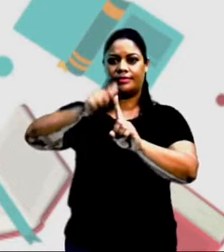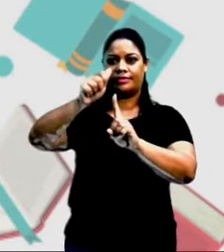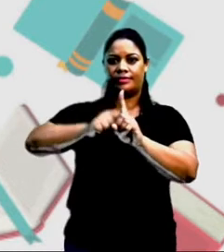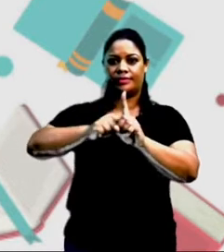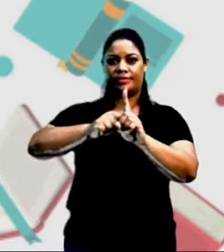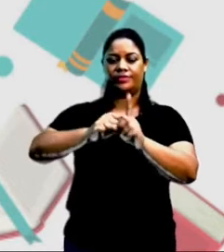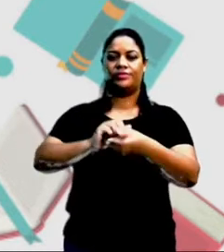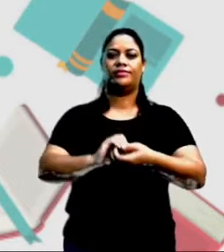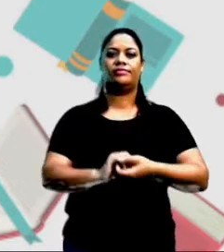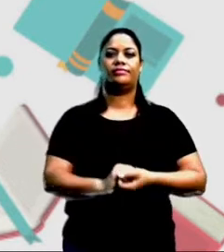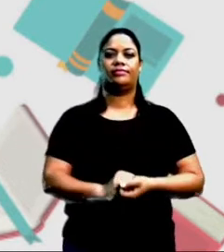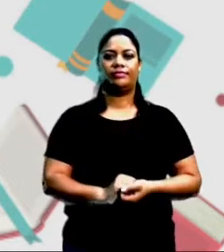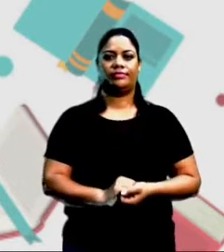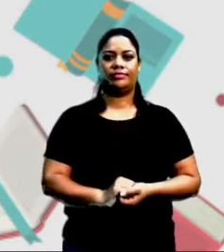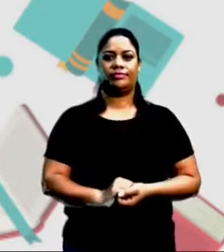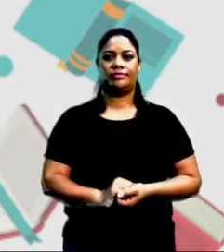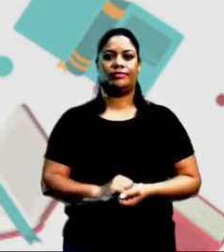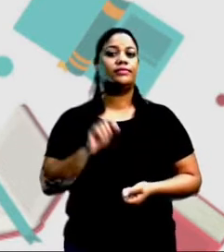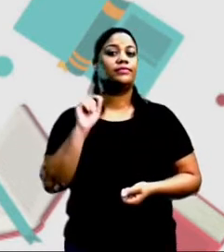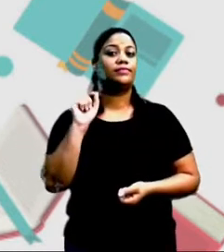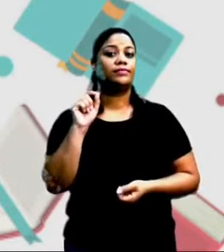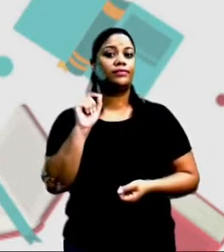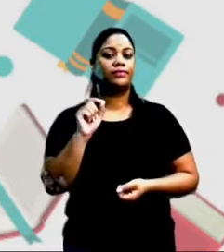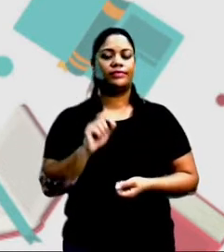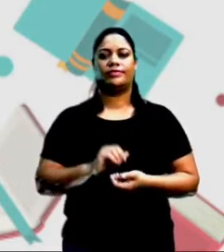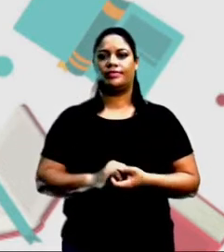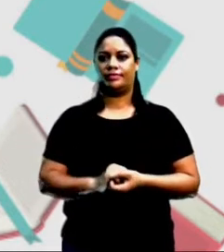mensalmente. O que dá